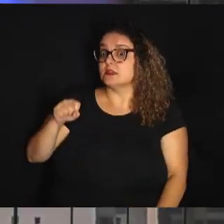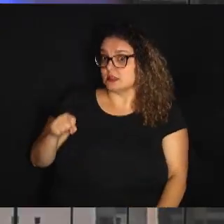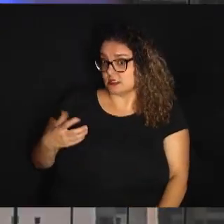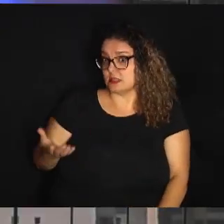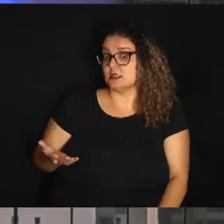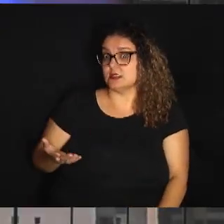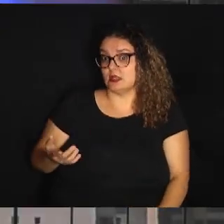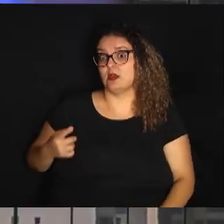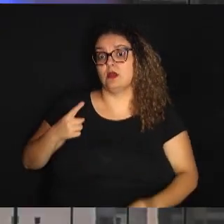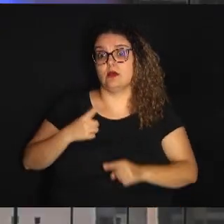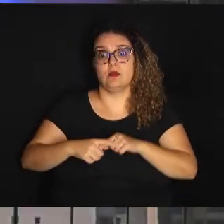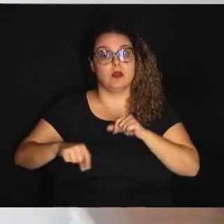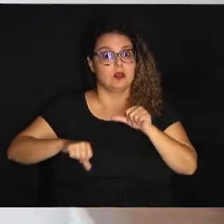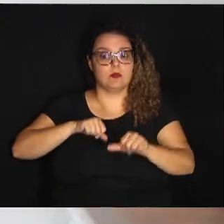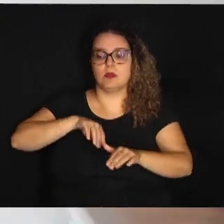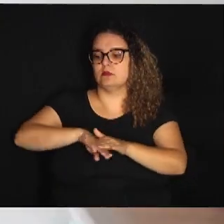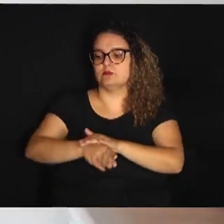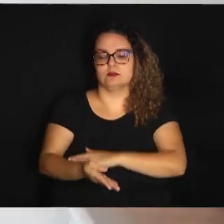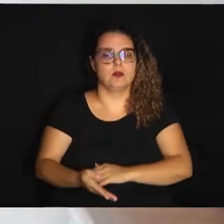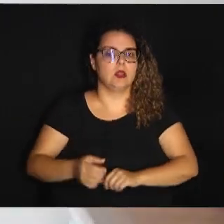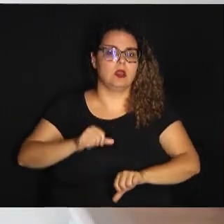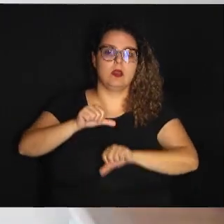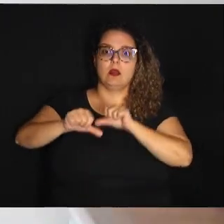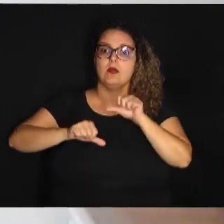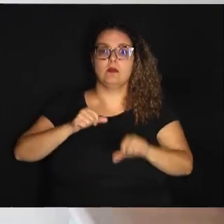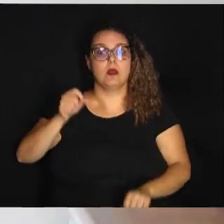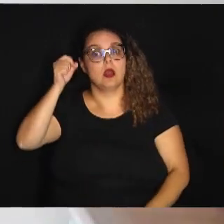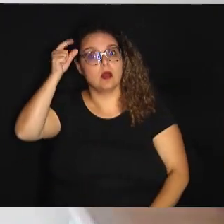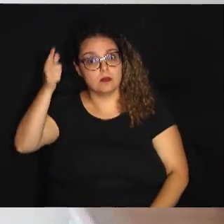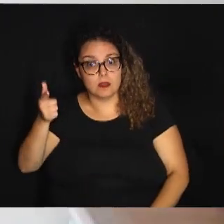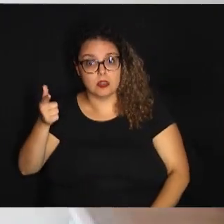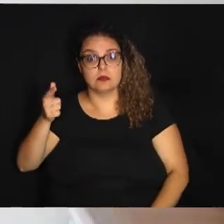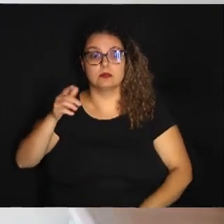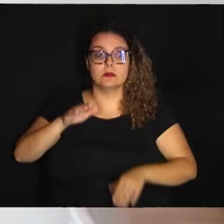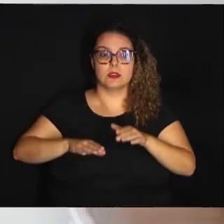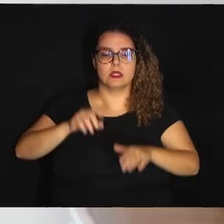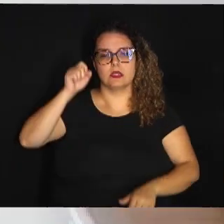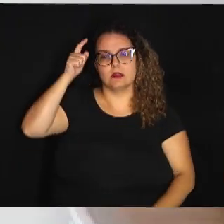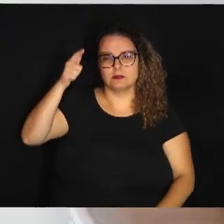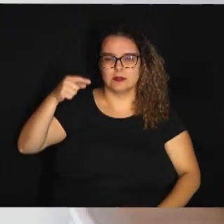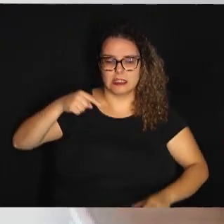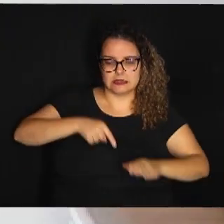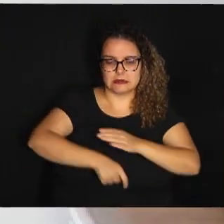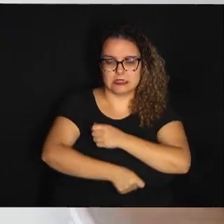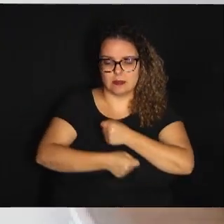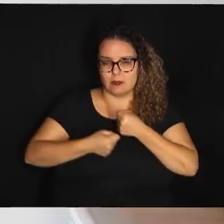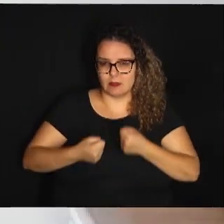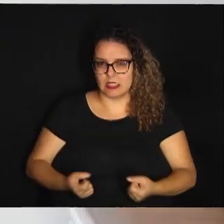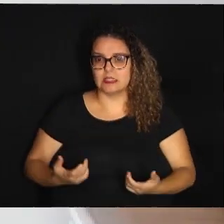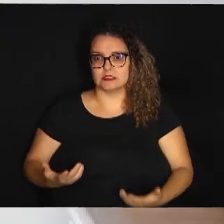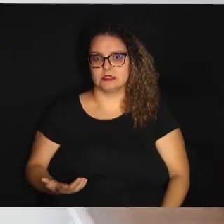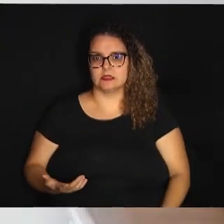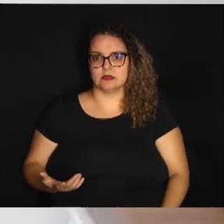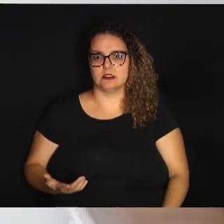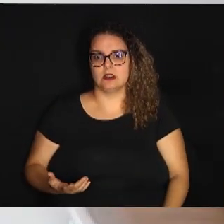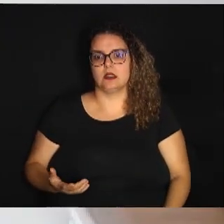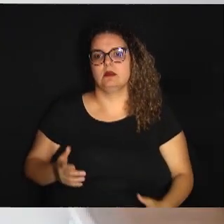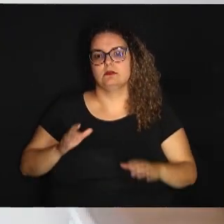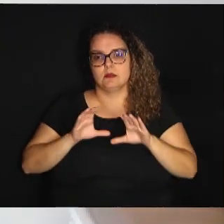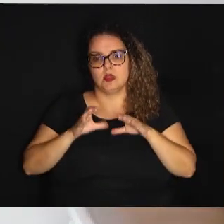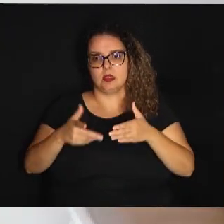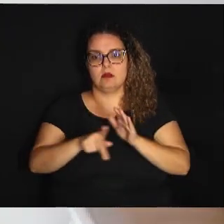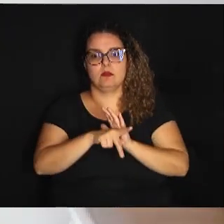A consciência. Não, com certeza. Porque é uma mudança de hábito, é uma mudança de cultura, e às vezes é uma cultura que está muito arraigada,